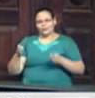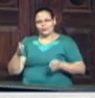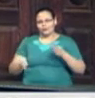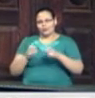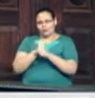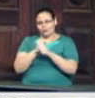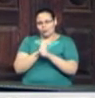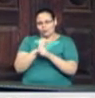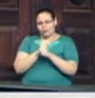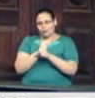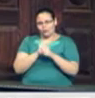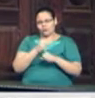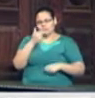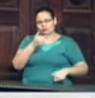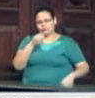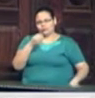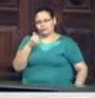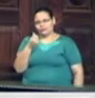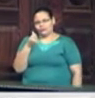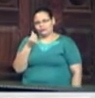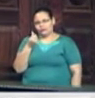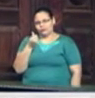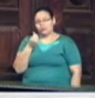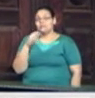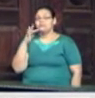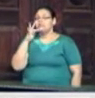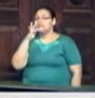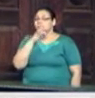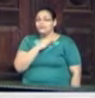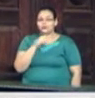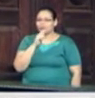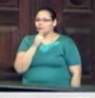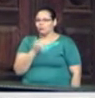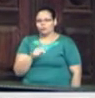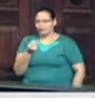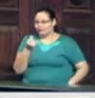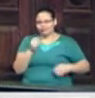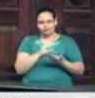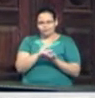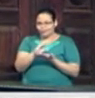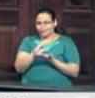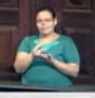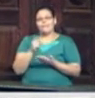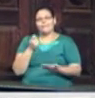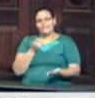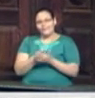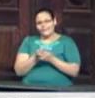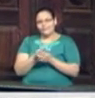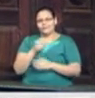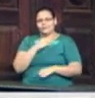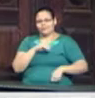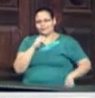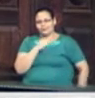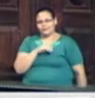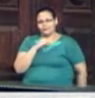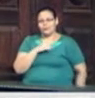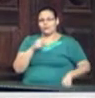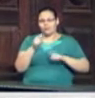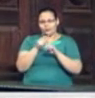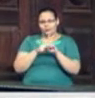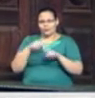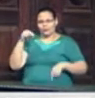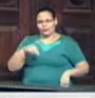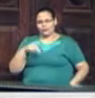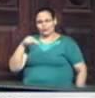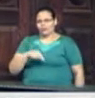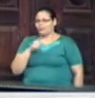de 2016. Isso significa que não existem recursos para o pagamento dos salários de novembro,